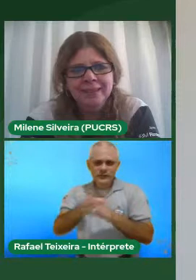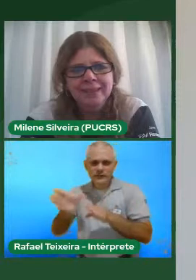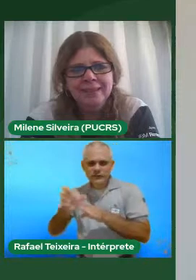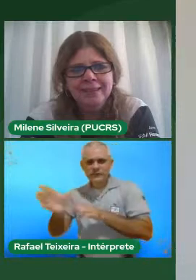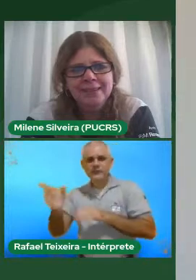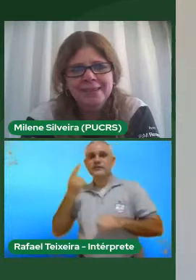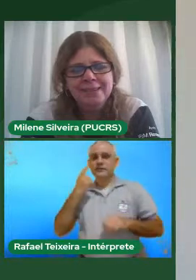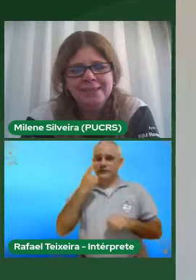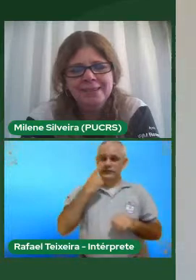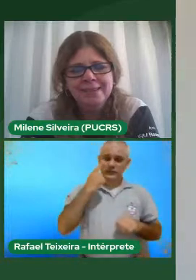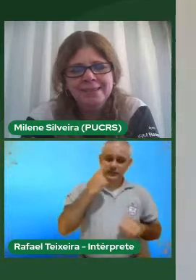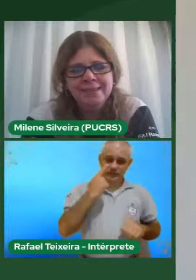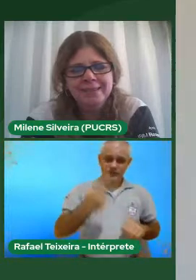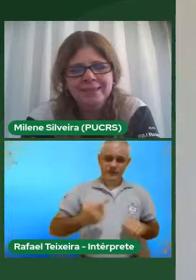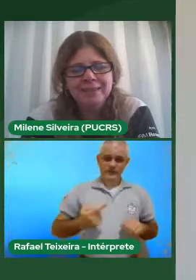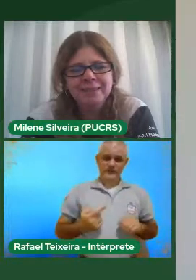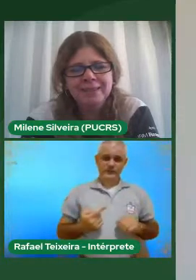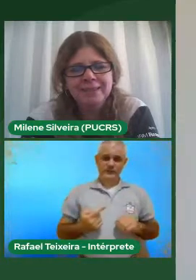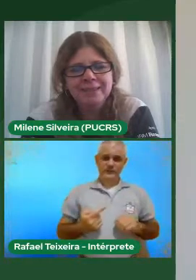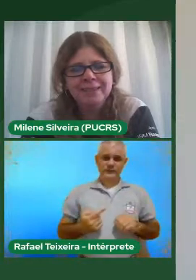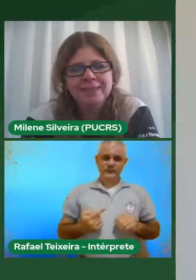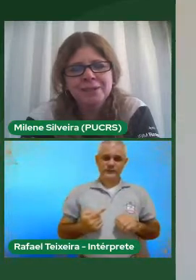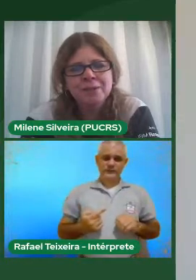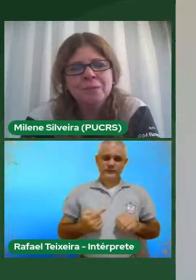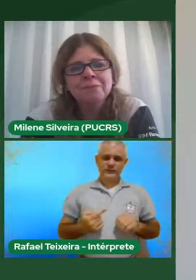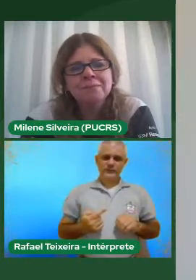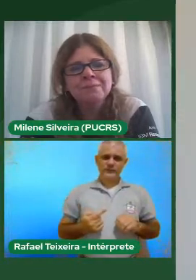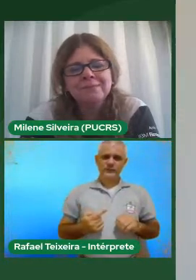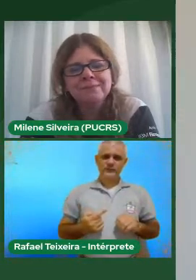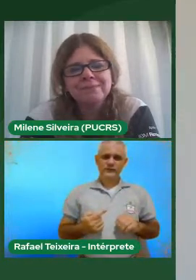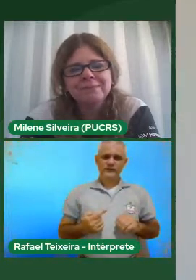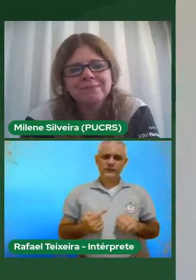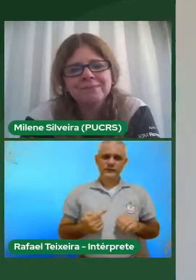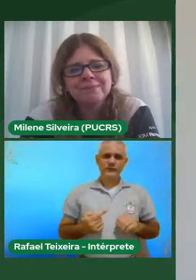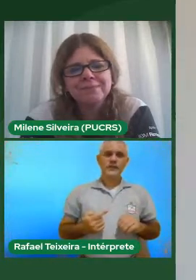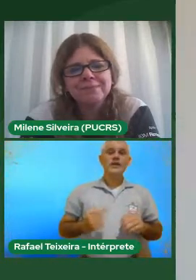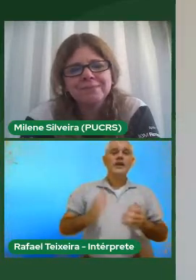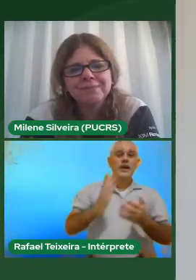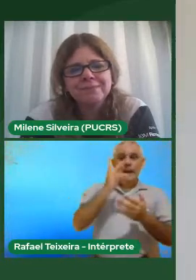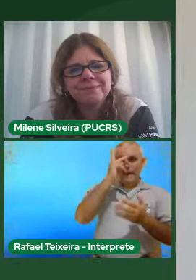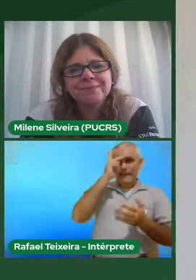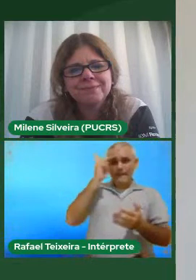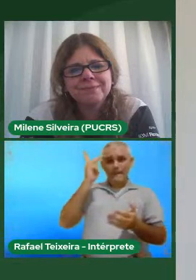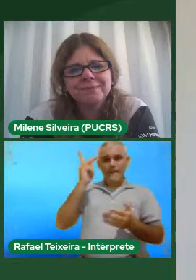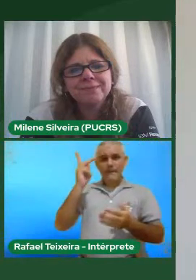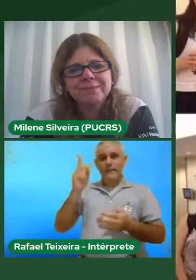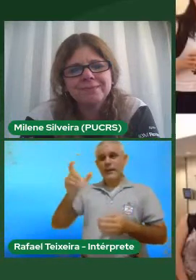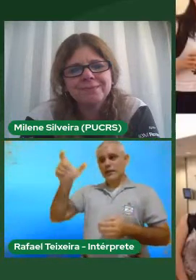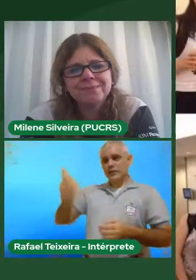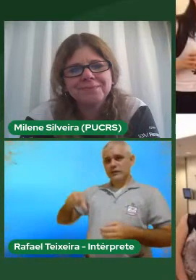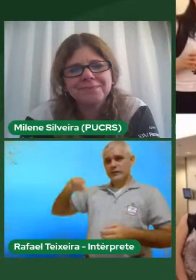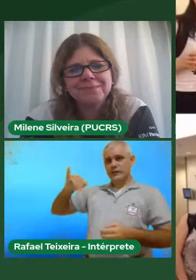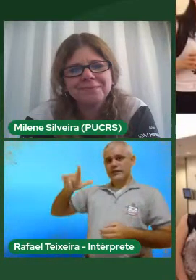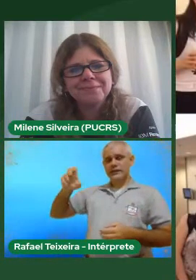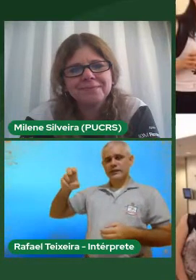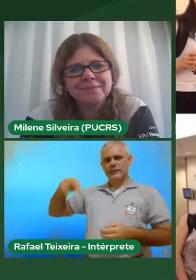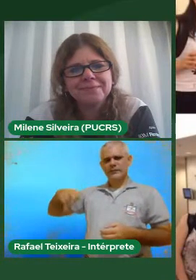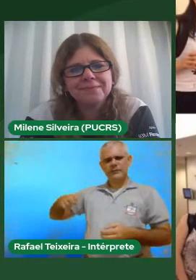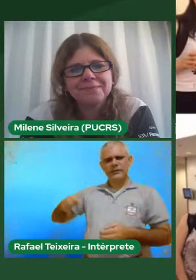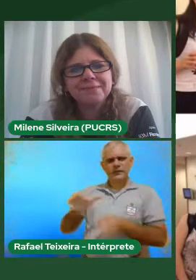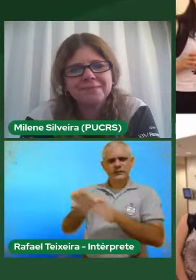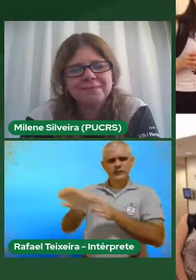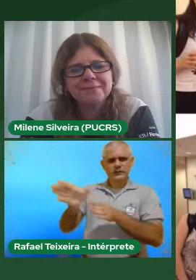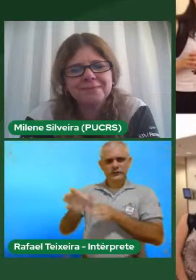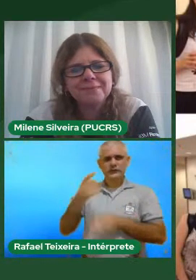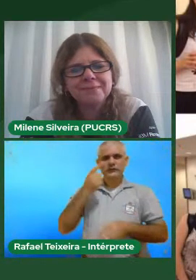inspirou e demonstrou sempre interesse pelo seu desenvolvimento pessoal e profissional, como comentou a Luana. Eu entendi o